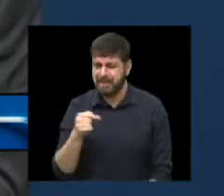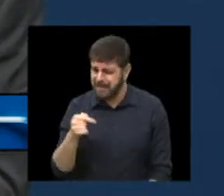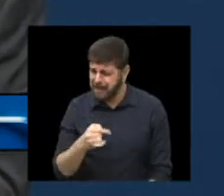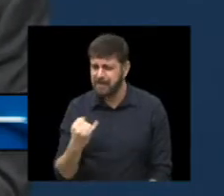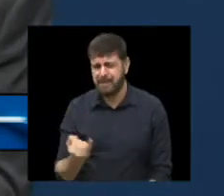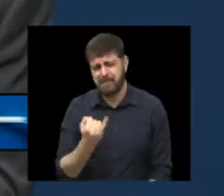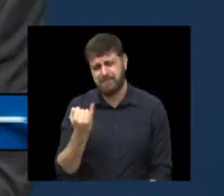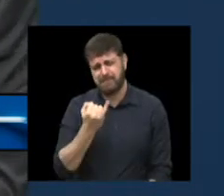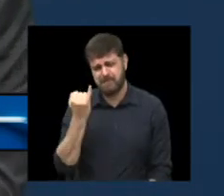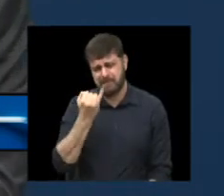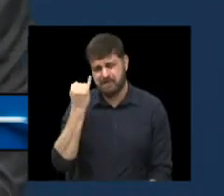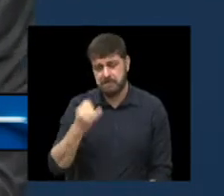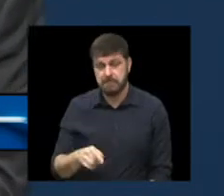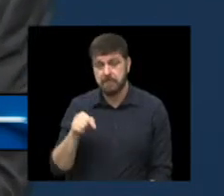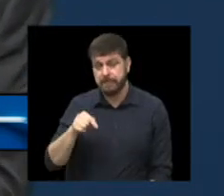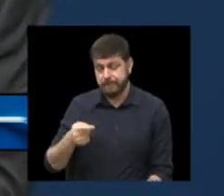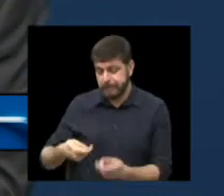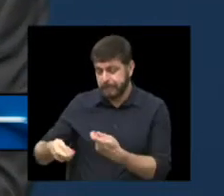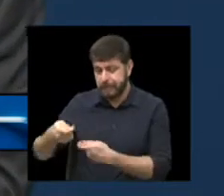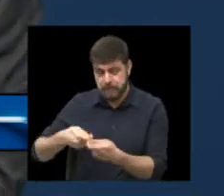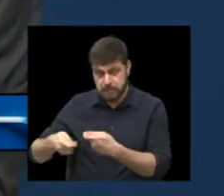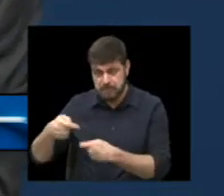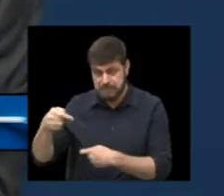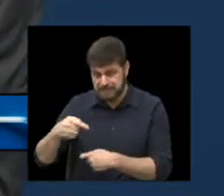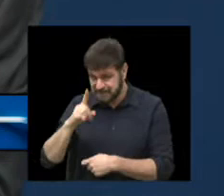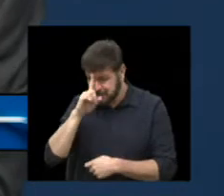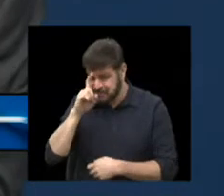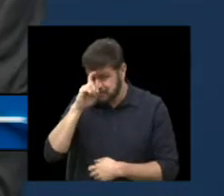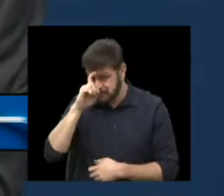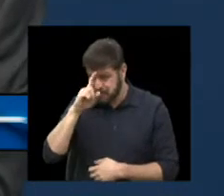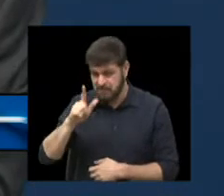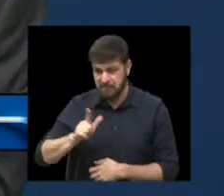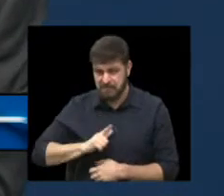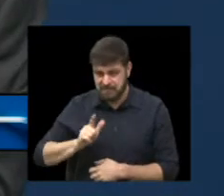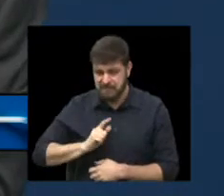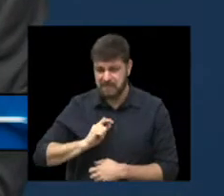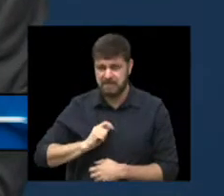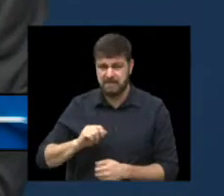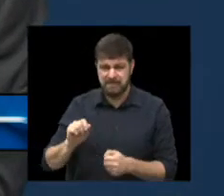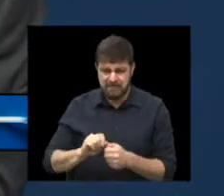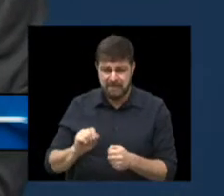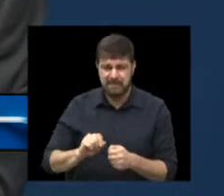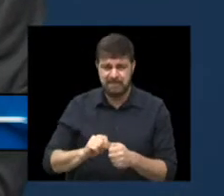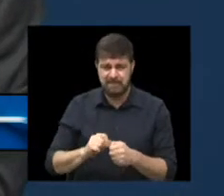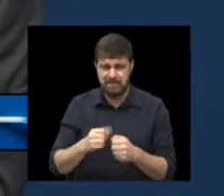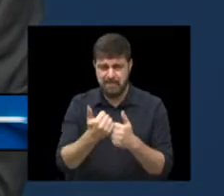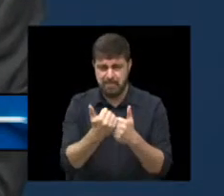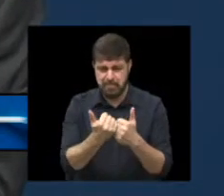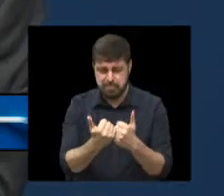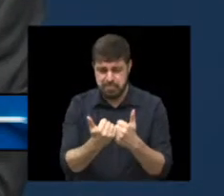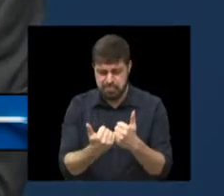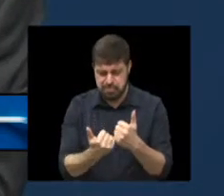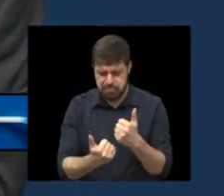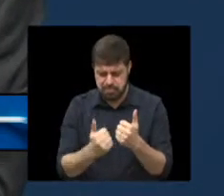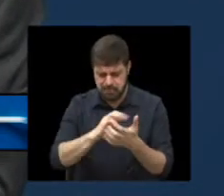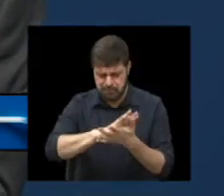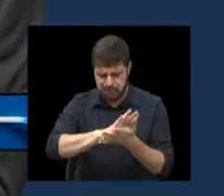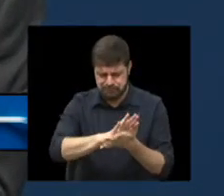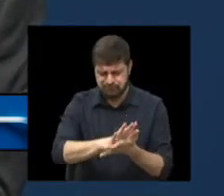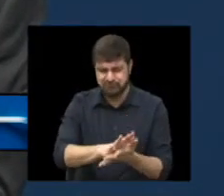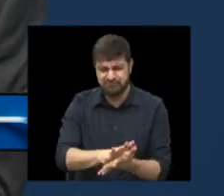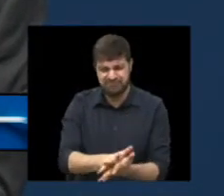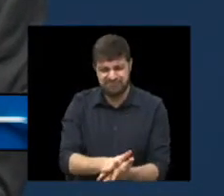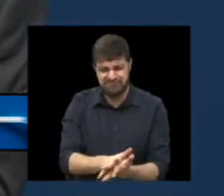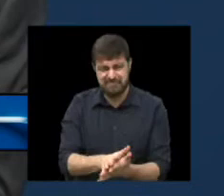importante, do quanto a administração atual do hospital tem atuado no sentido de sucatear esse serviço.